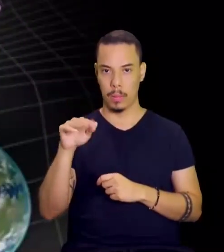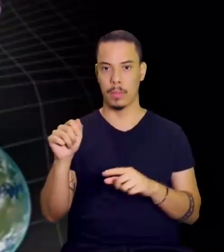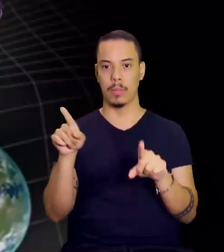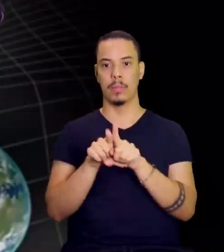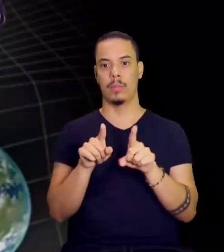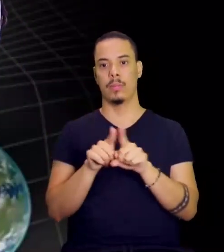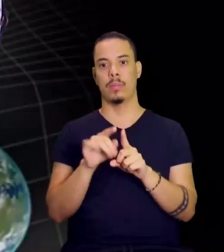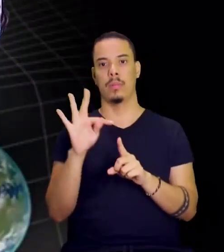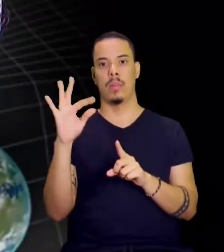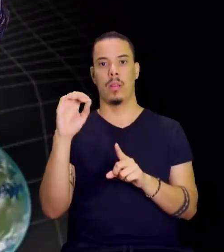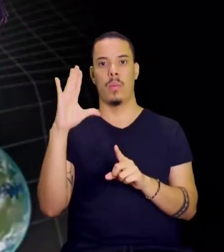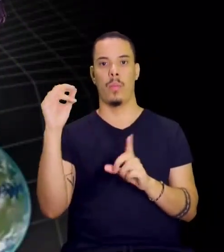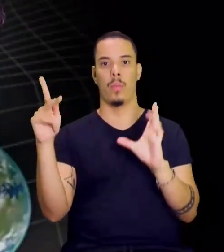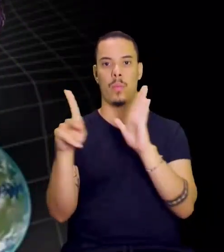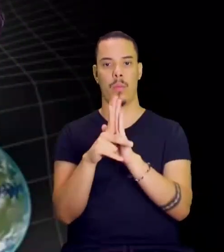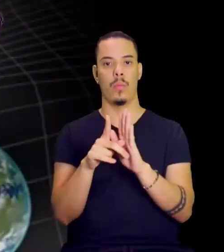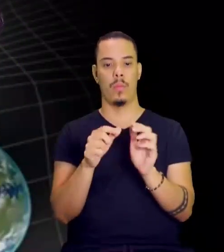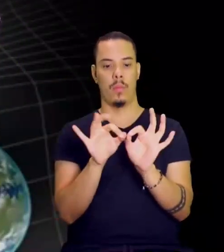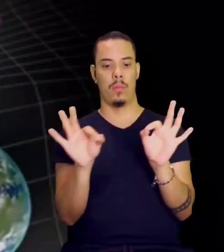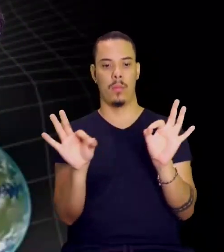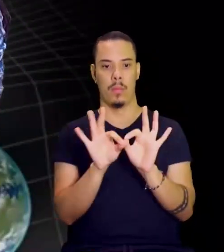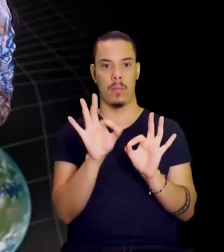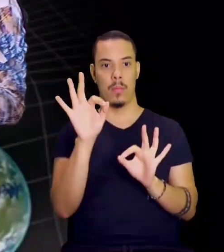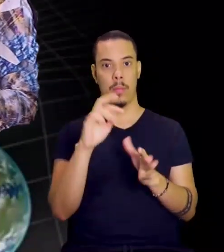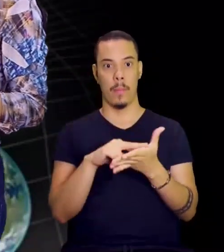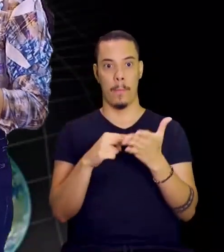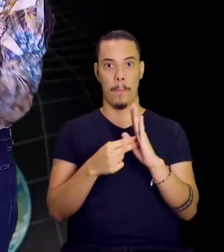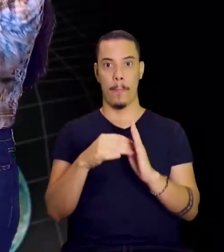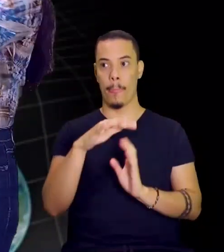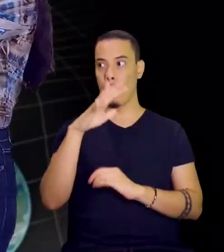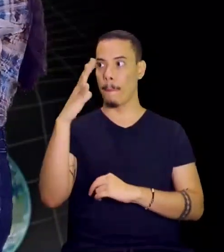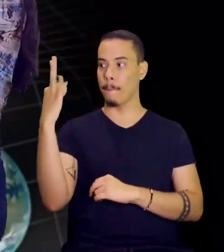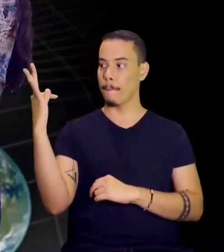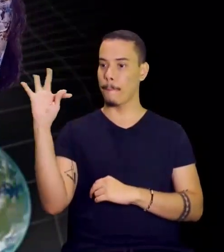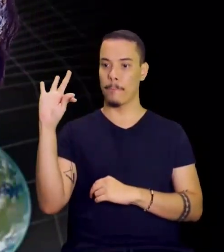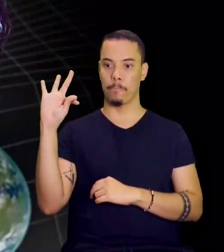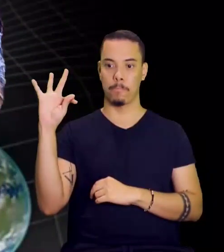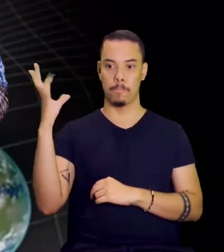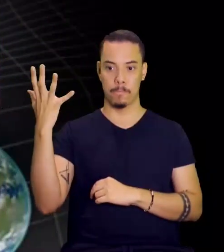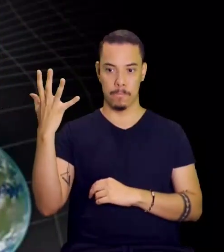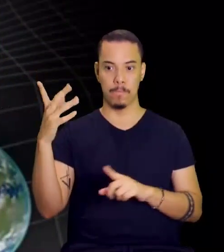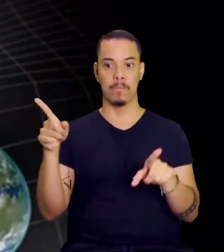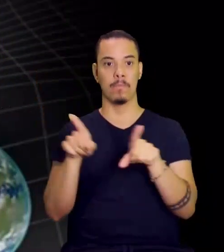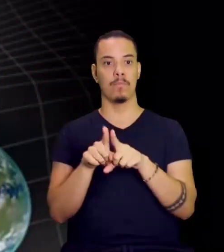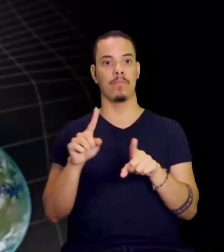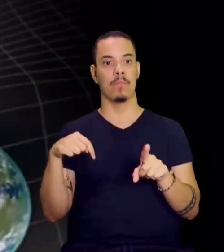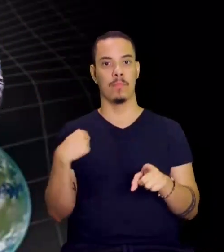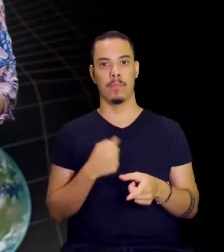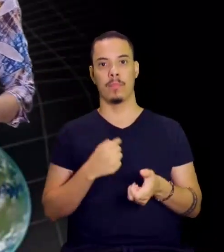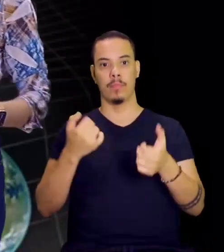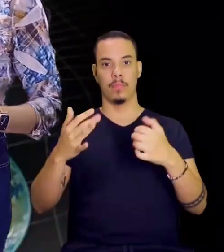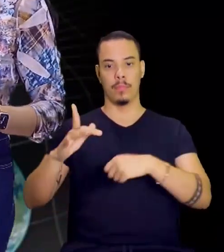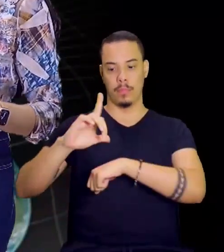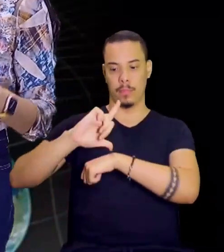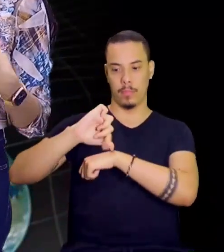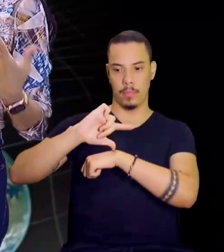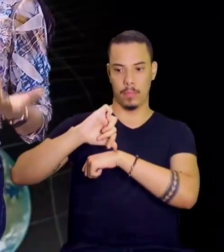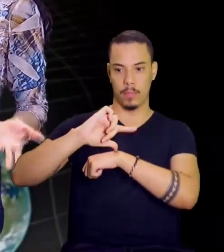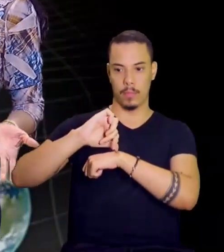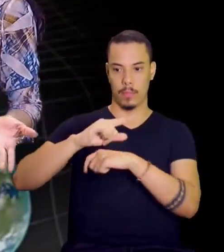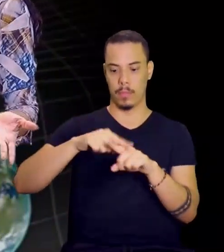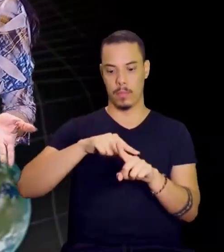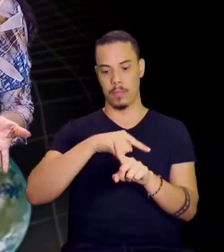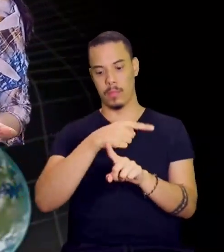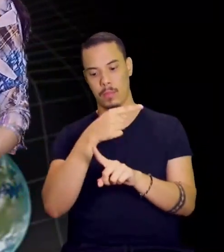tempo é para medir a grandeza relacionada ao tempo, né? Ao tempo, que é o tempo que nós falamos de hora, quanto tempo se passa,